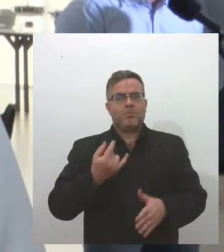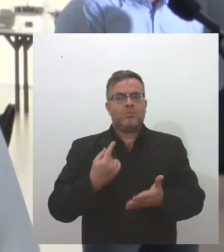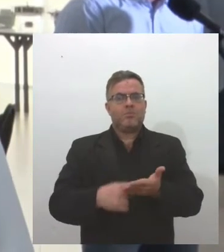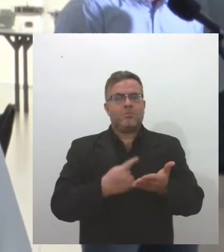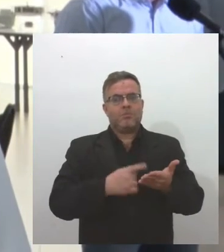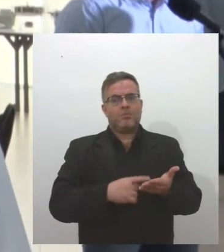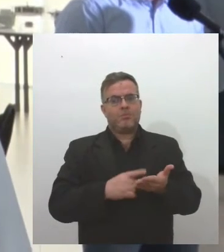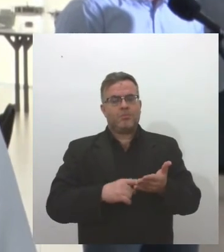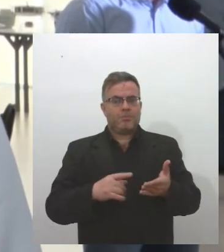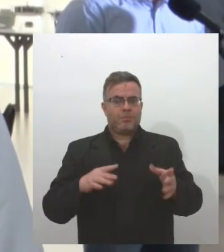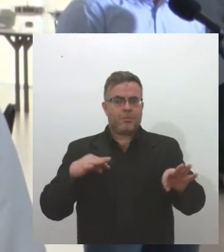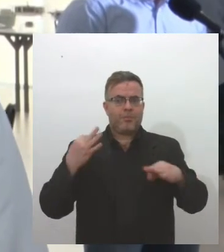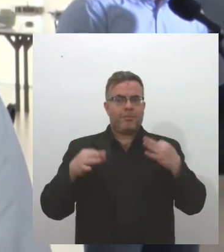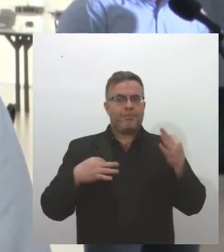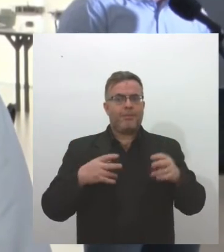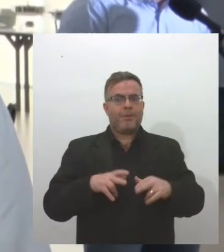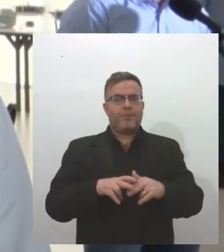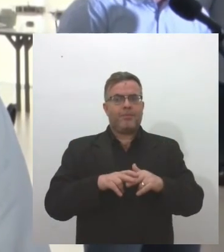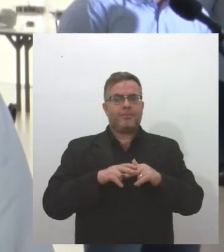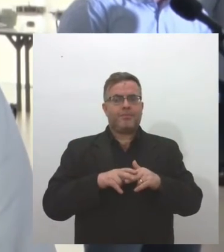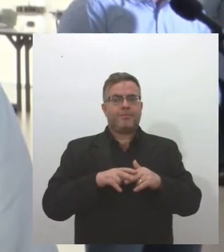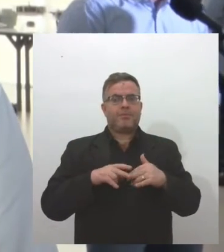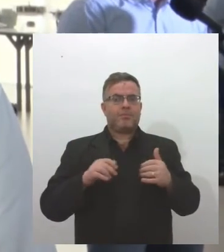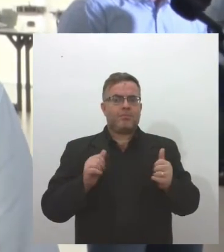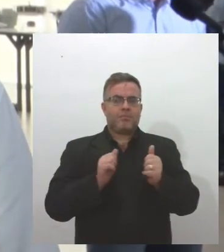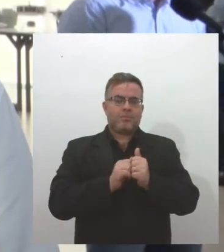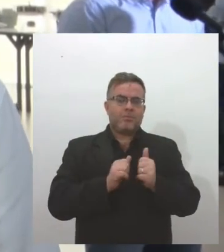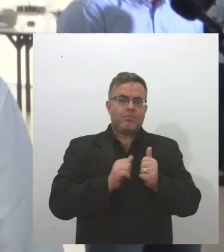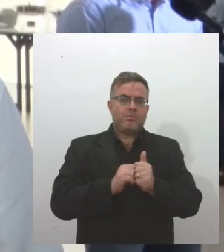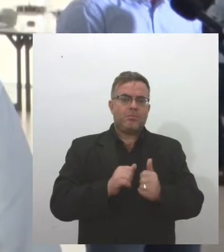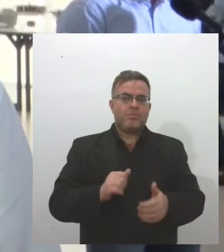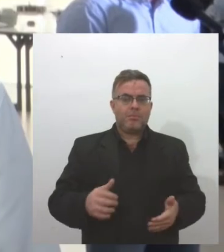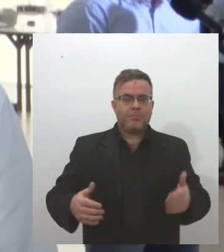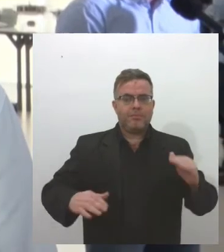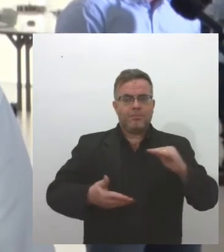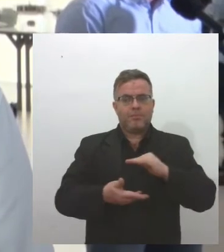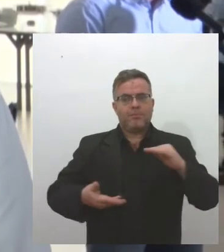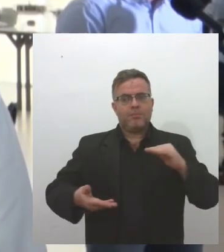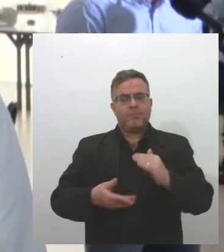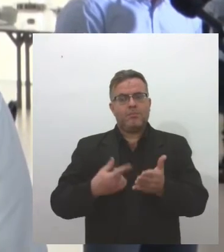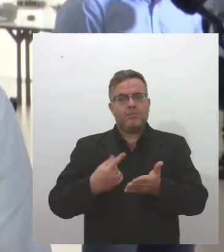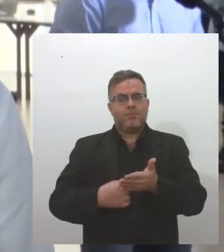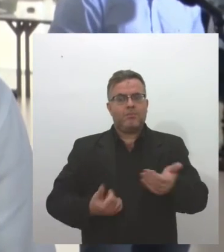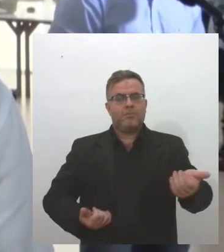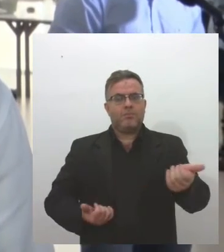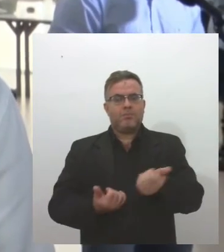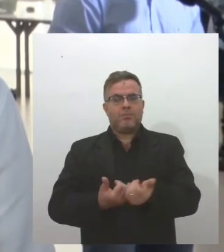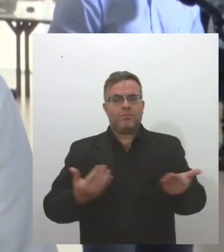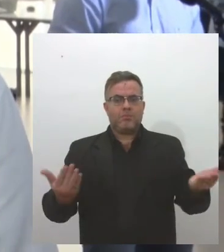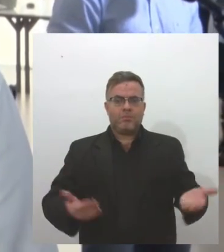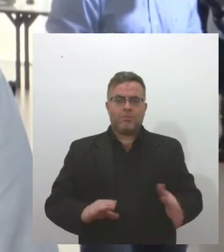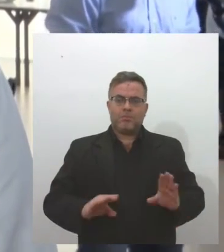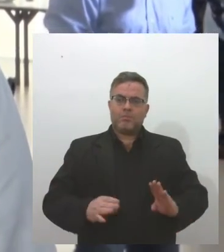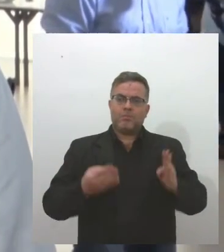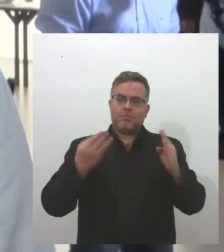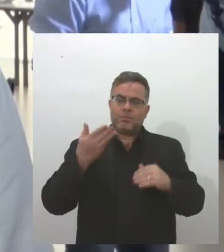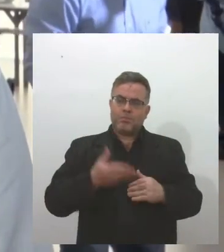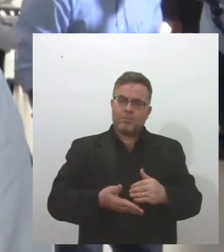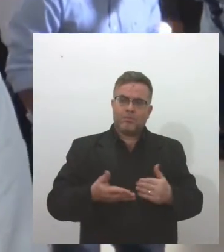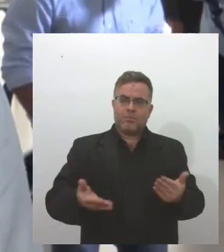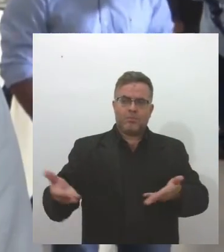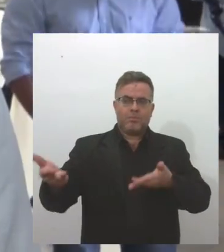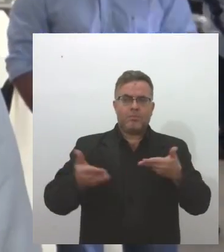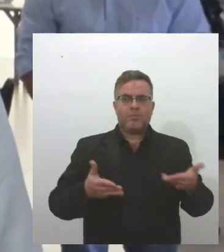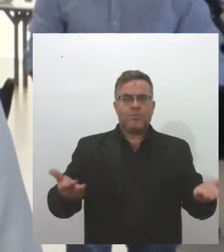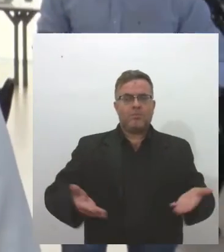turismo. Então a FEComércio, juntamente com o SEBRAE, deu apoio a esse evento aqui hoje, onde estamos recebendo nosso presidente Dorani Caramori